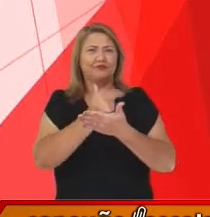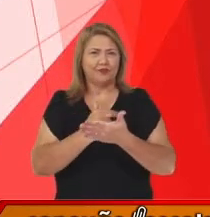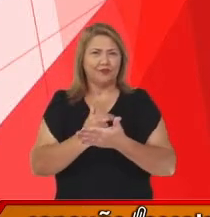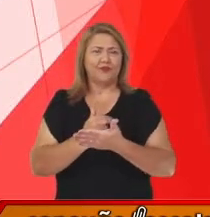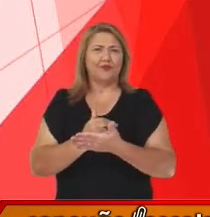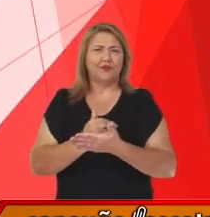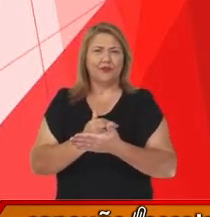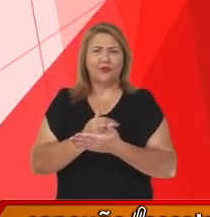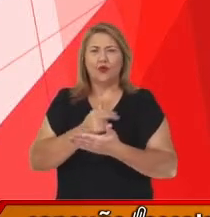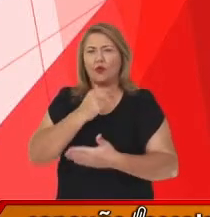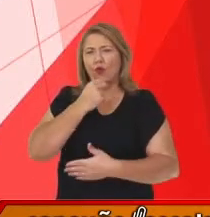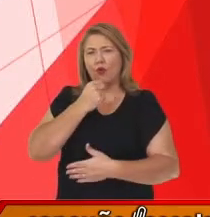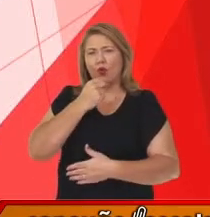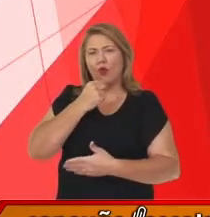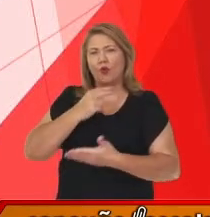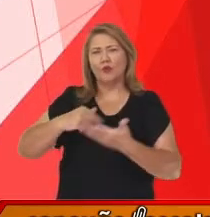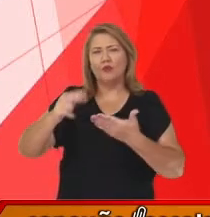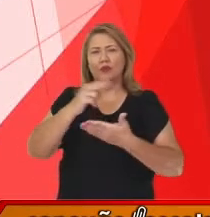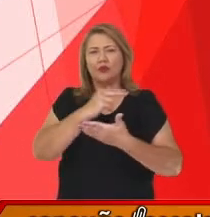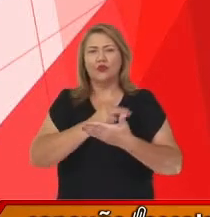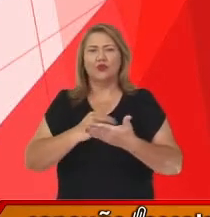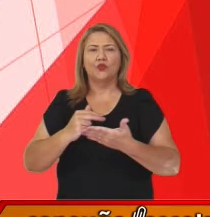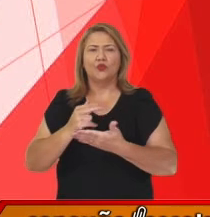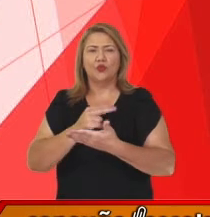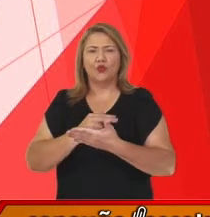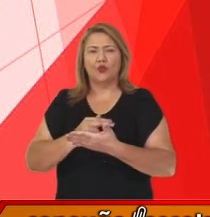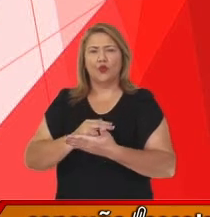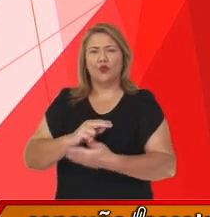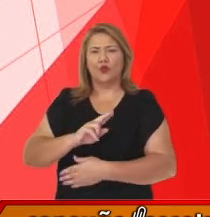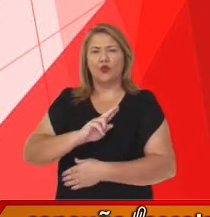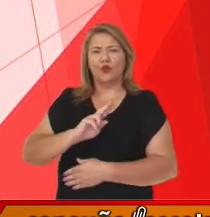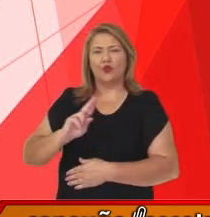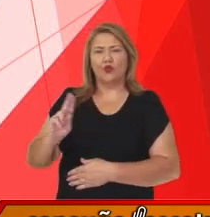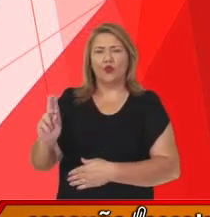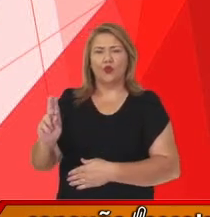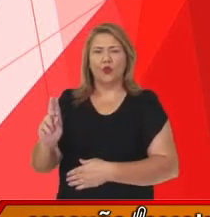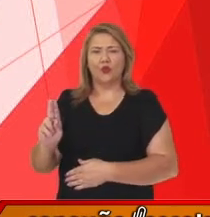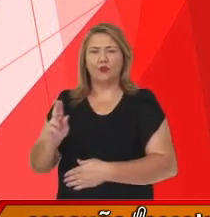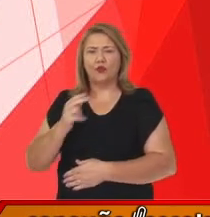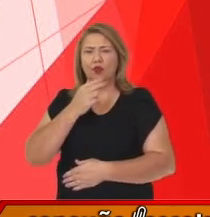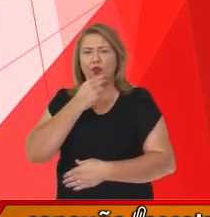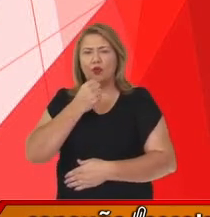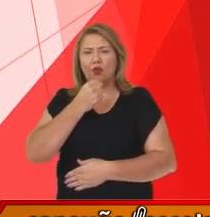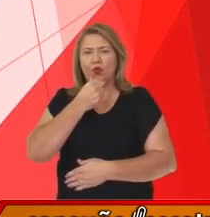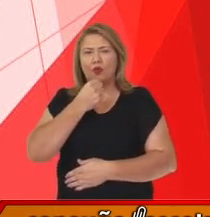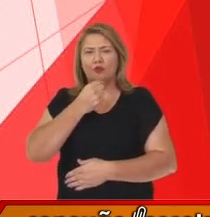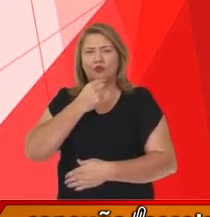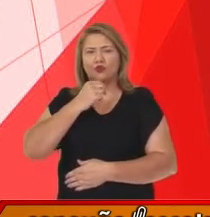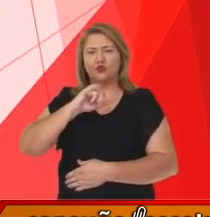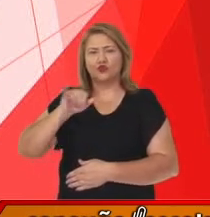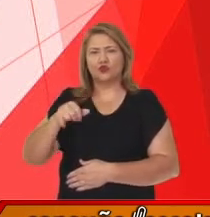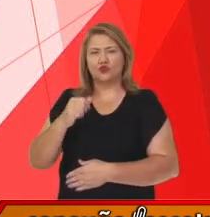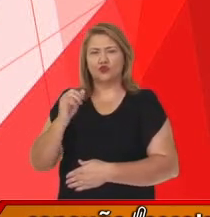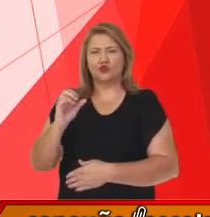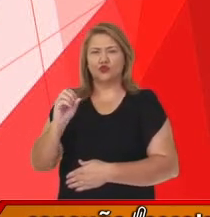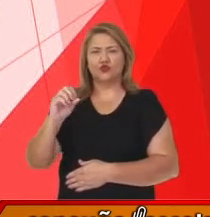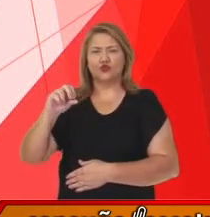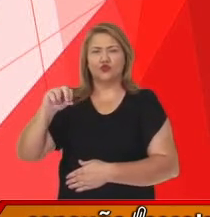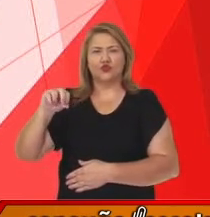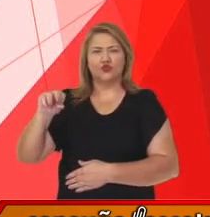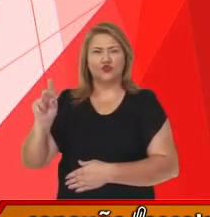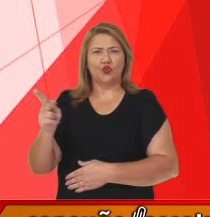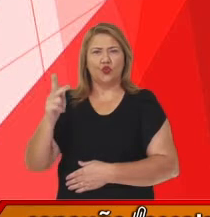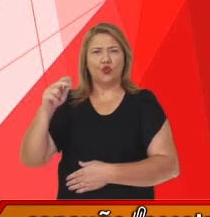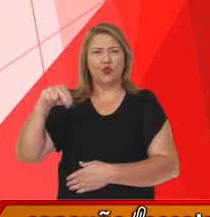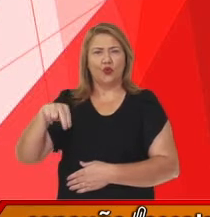de John Guest. Esta pintura é uma representação alegórica do Destino Manifesto. Na